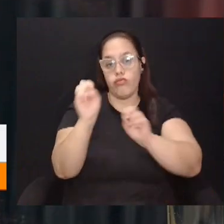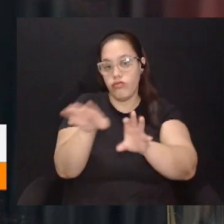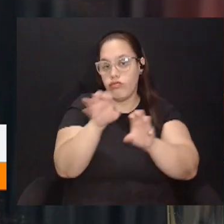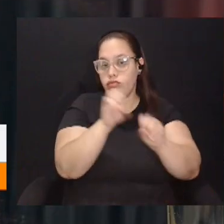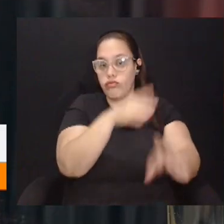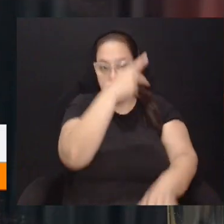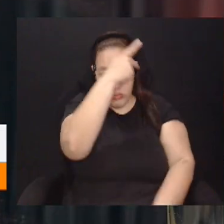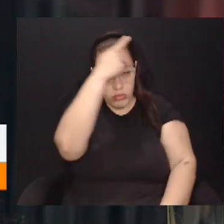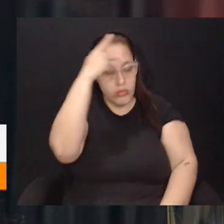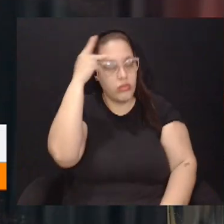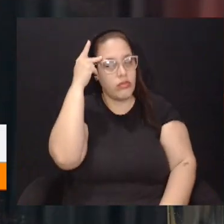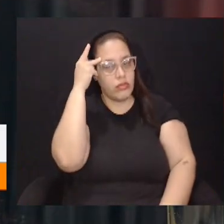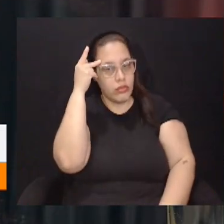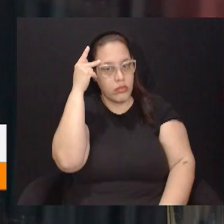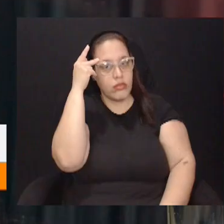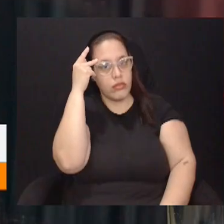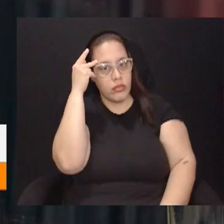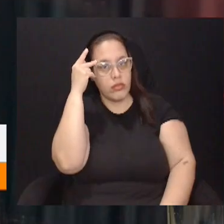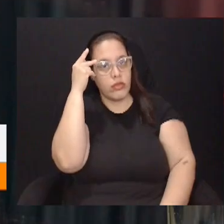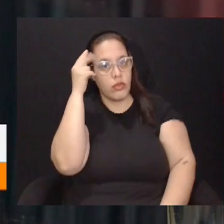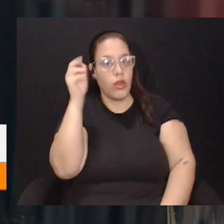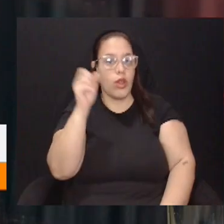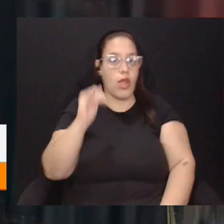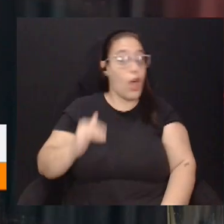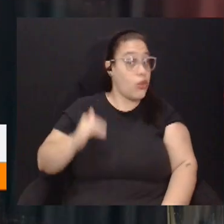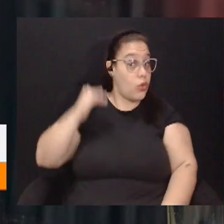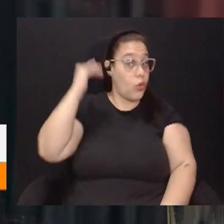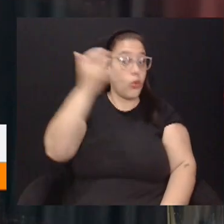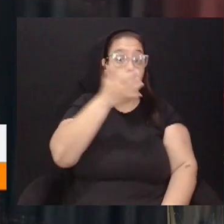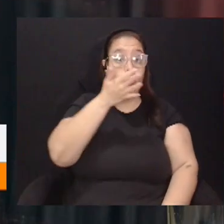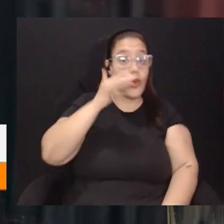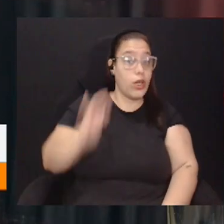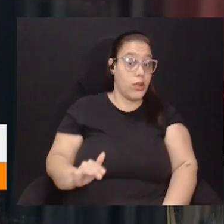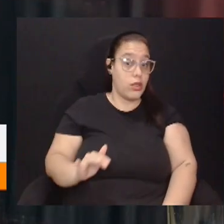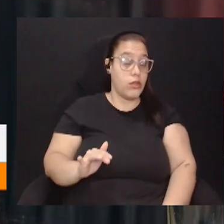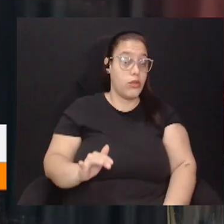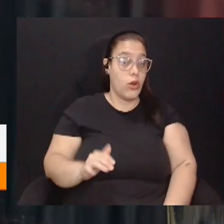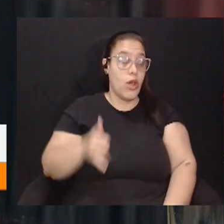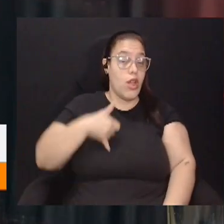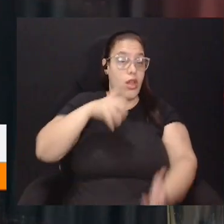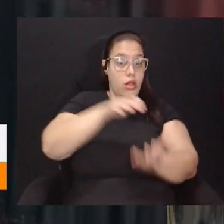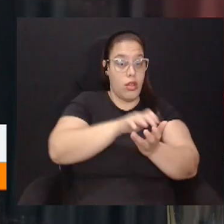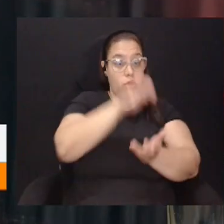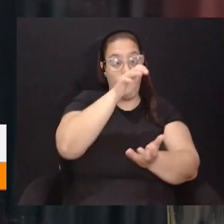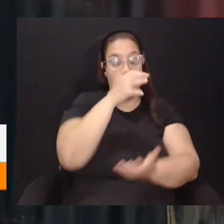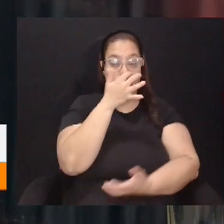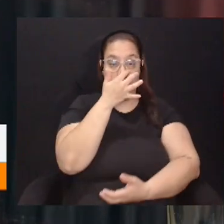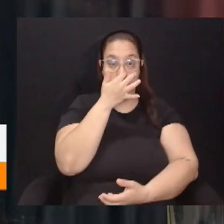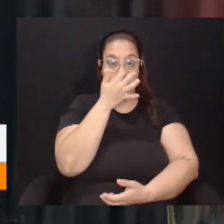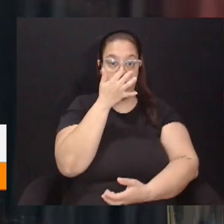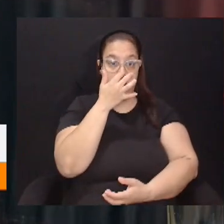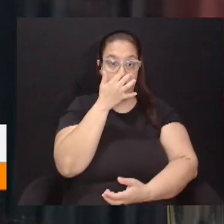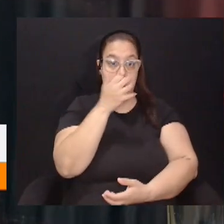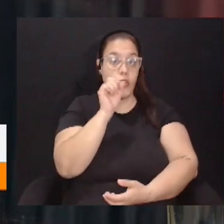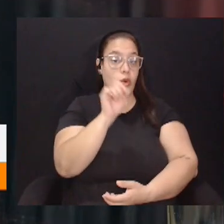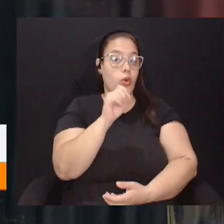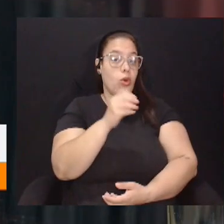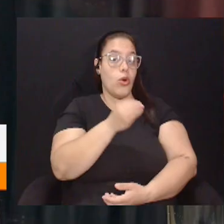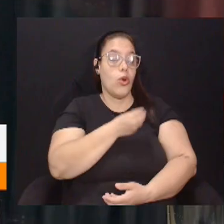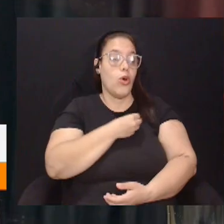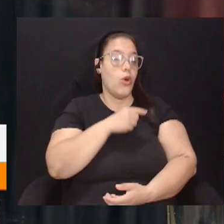pessoas, né, adultos, crianças, pessoas idosas, a respeito do que havia se passado ali